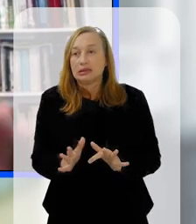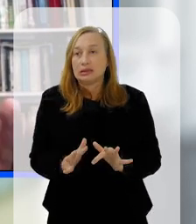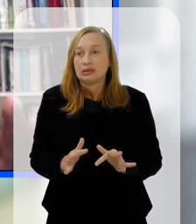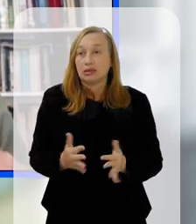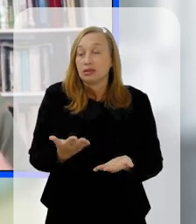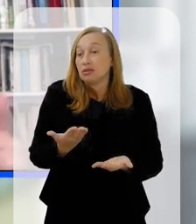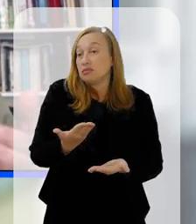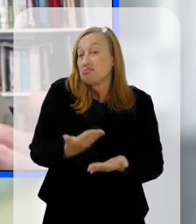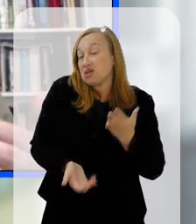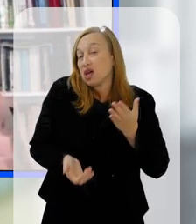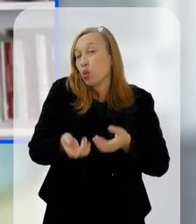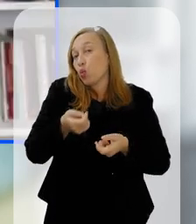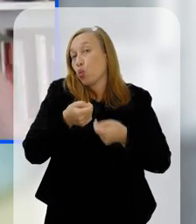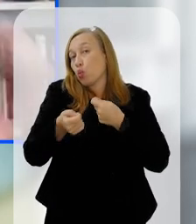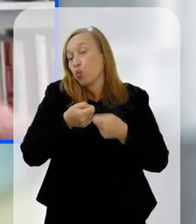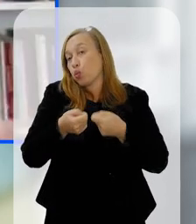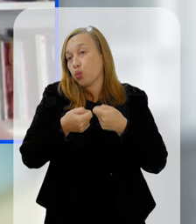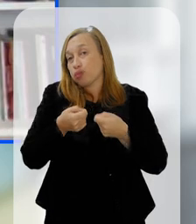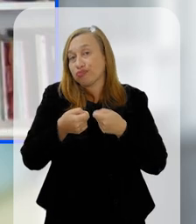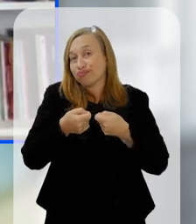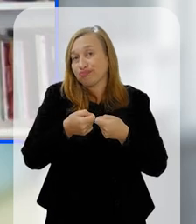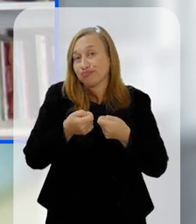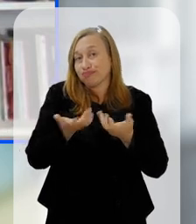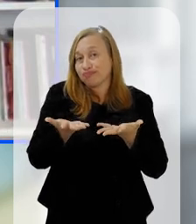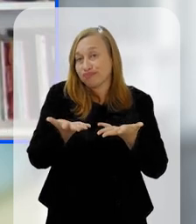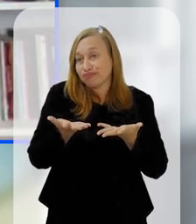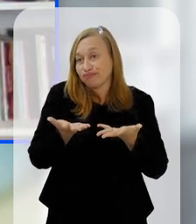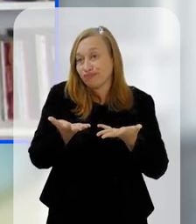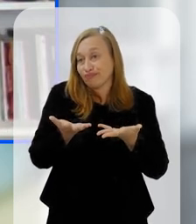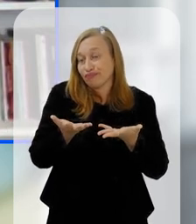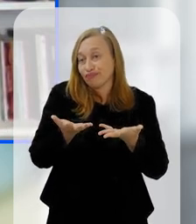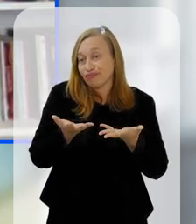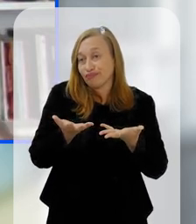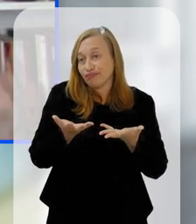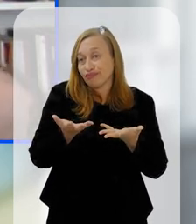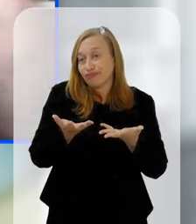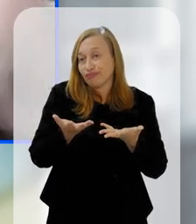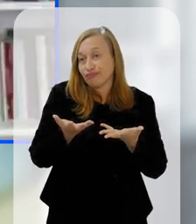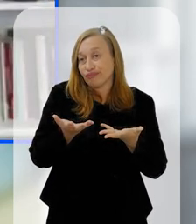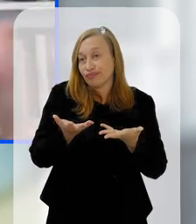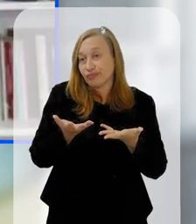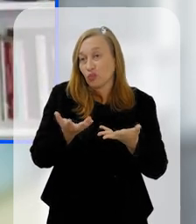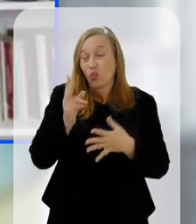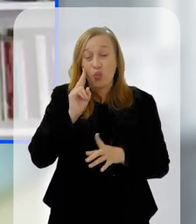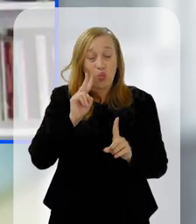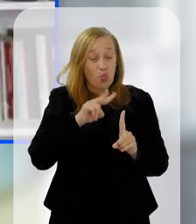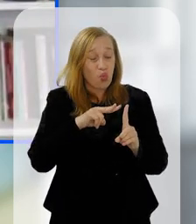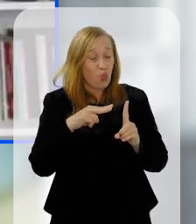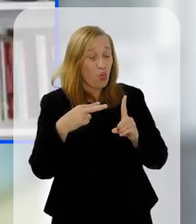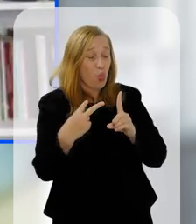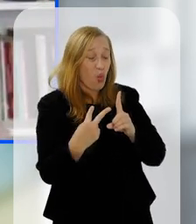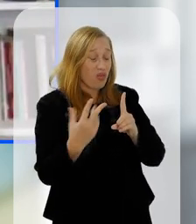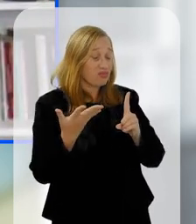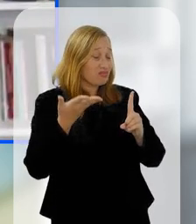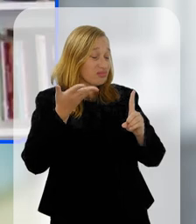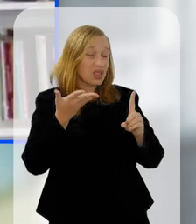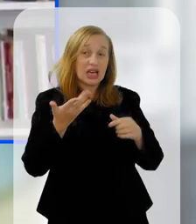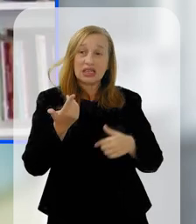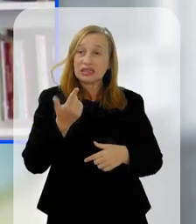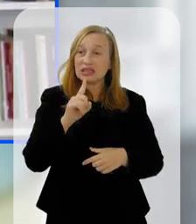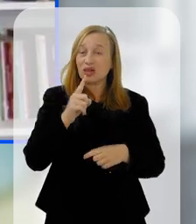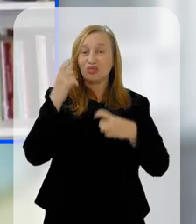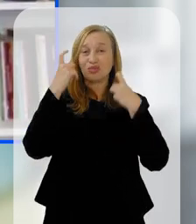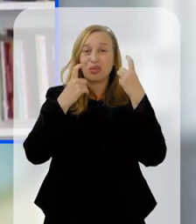a gente simplesmente perca o controle e, de alguma forma, por um olhar